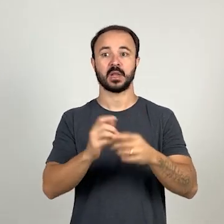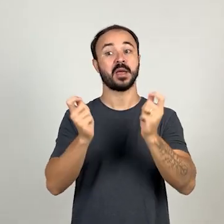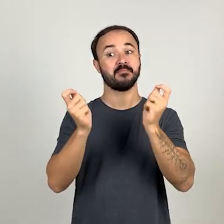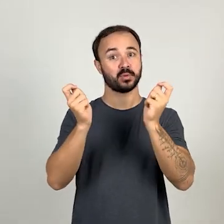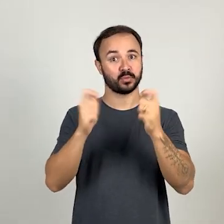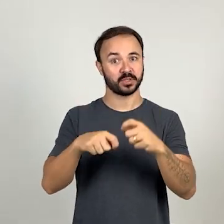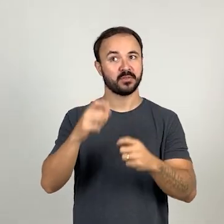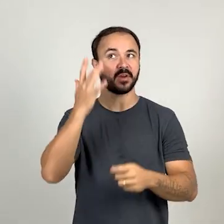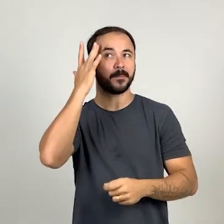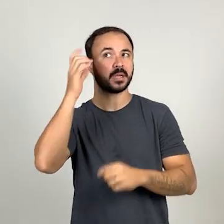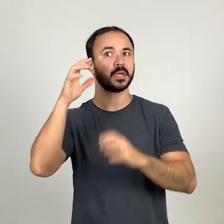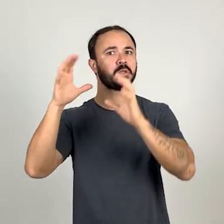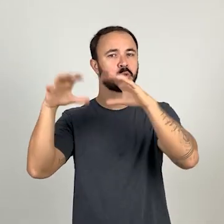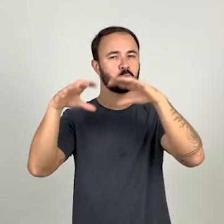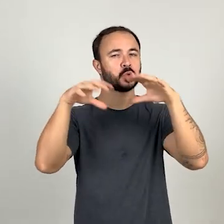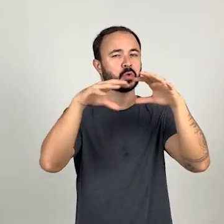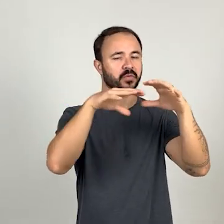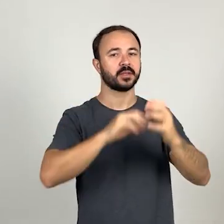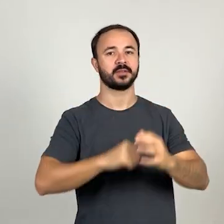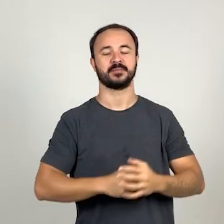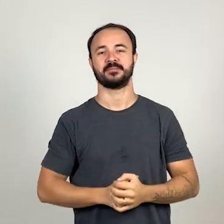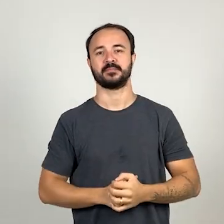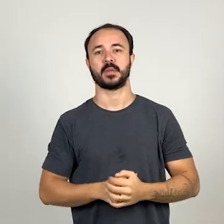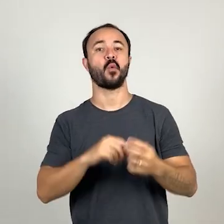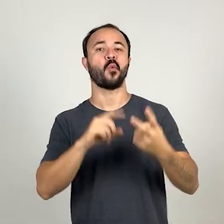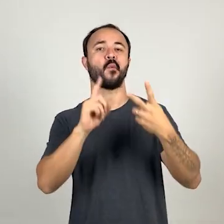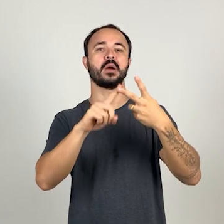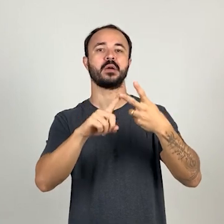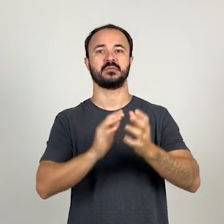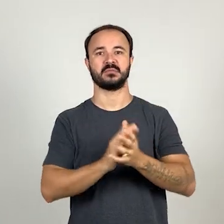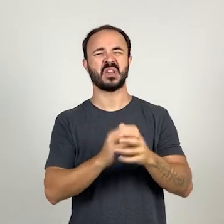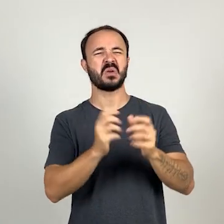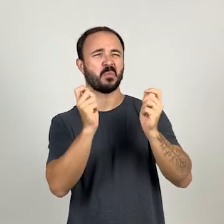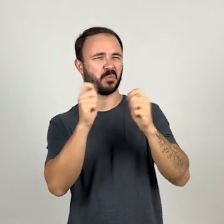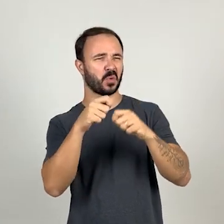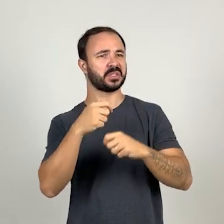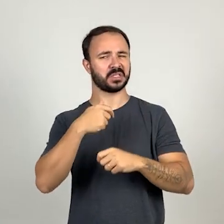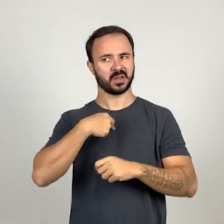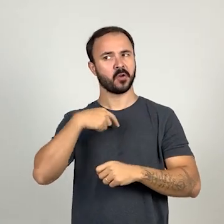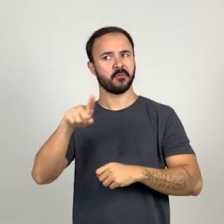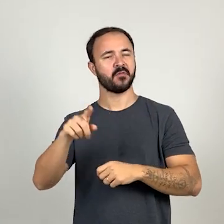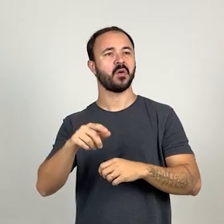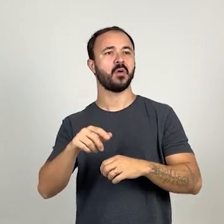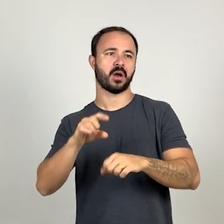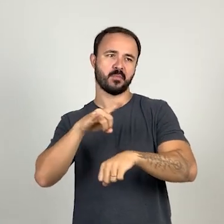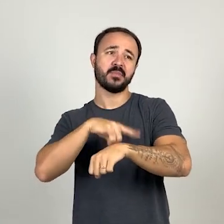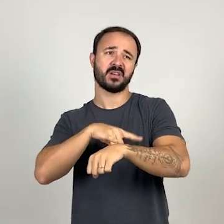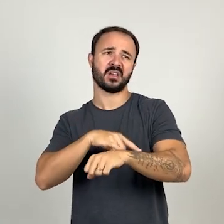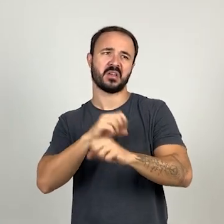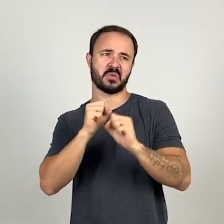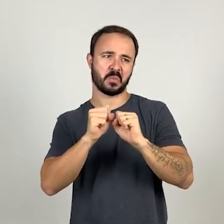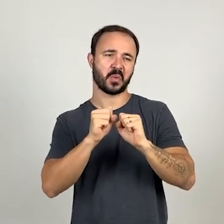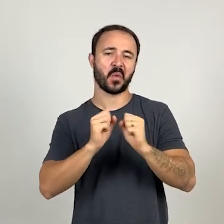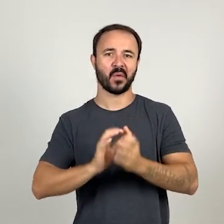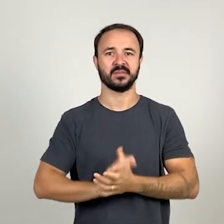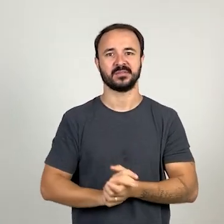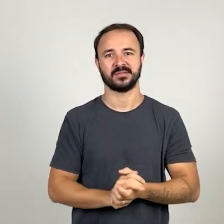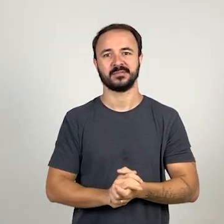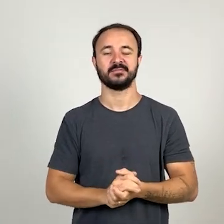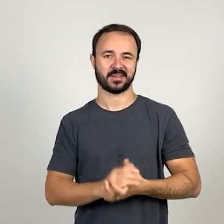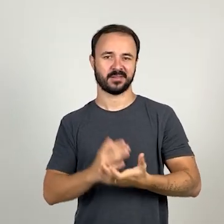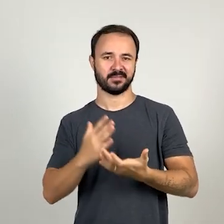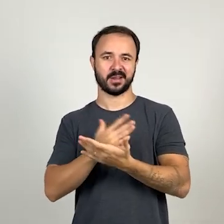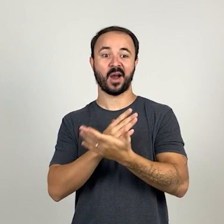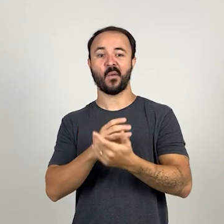chover amanhã. May I go to the bathroom? Eu poderia ir ao banheiro? Então, essa frase alguns alunos me perguntam na sala de